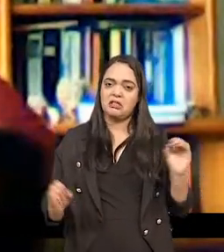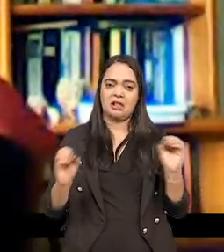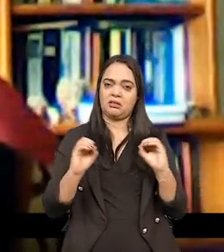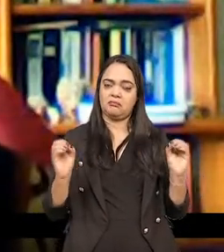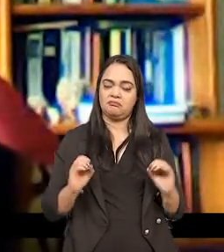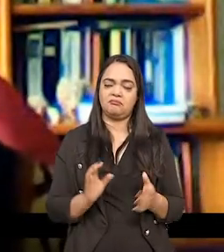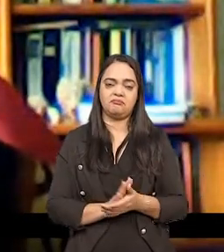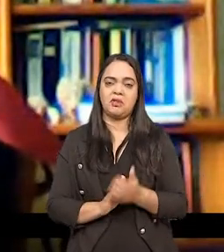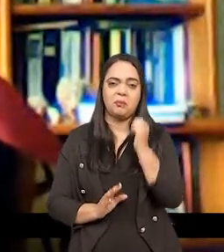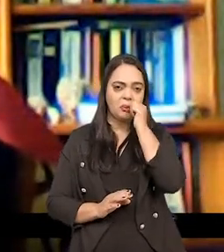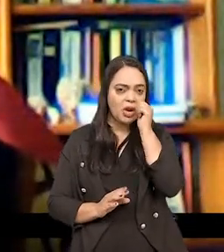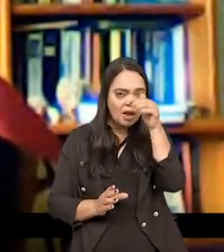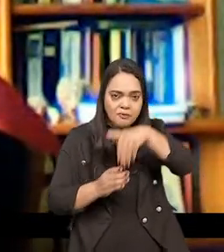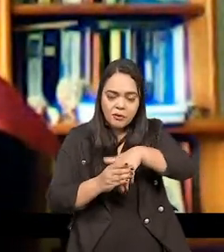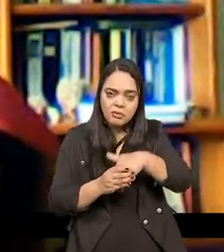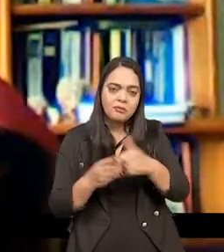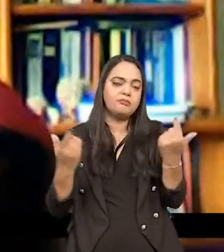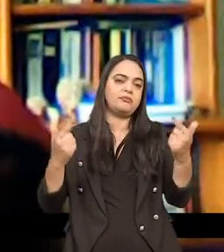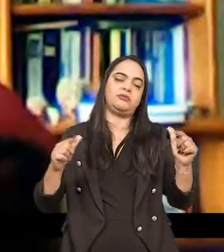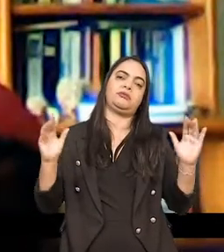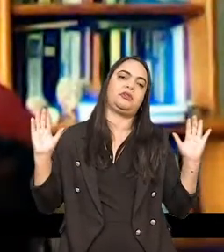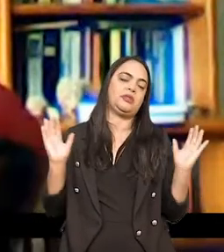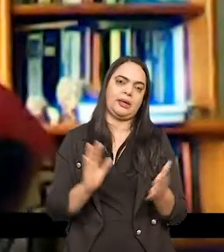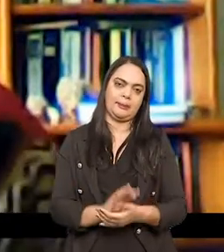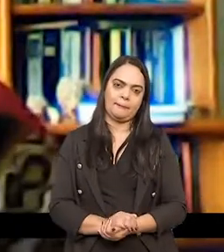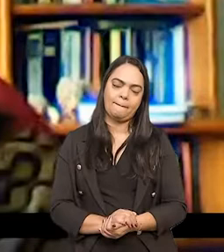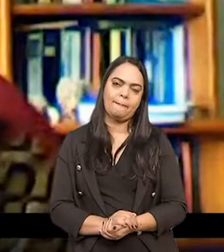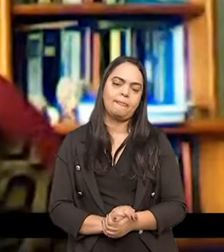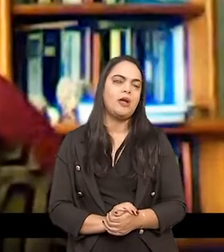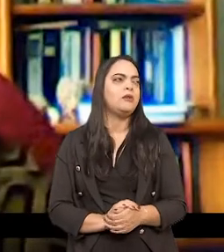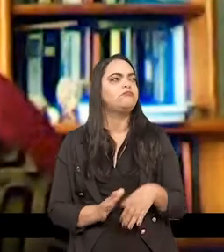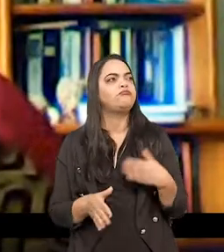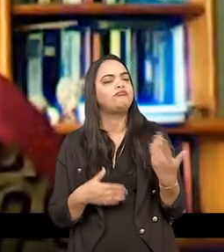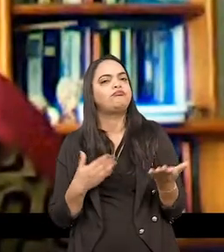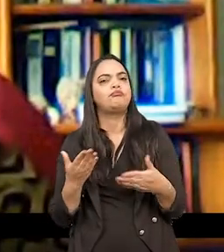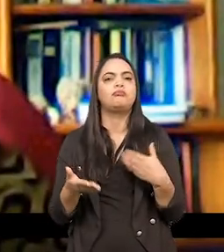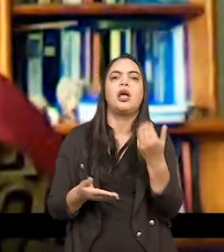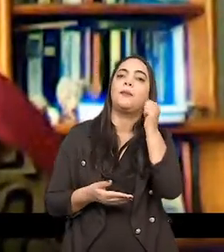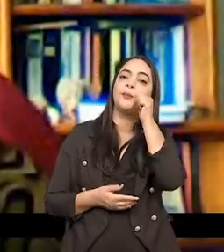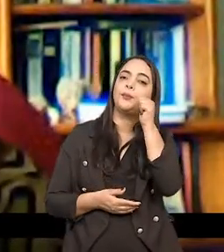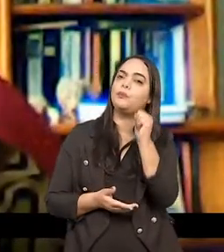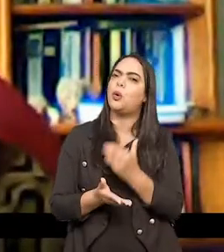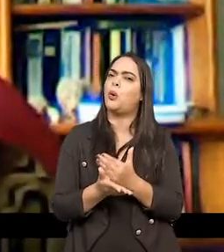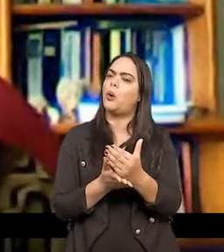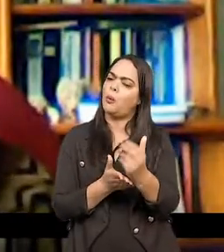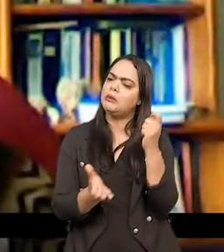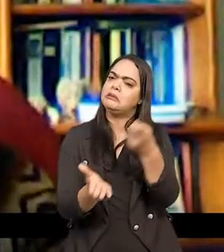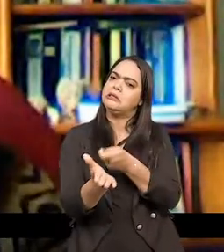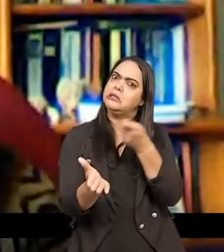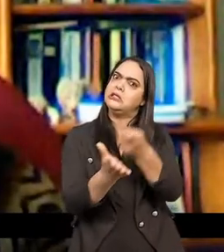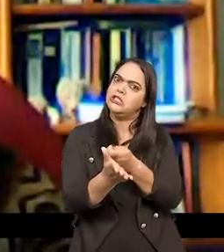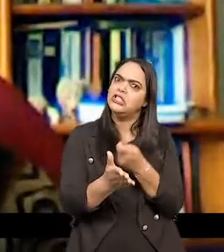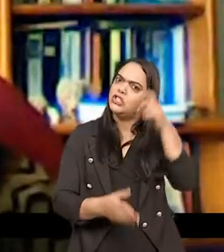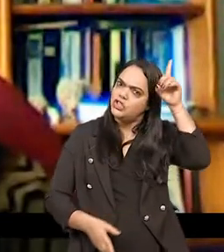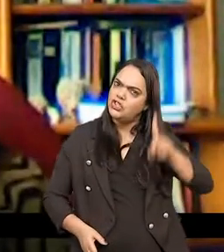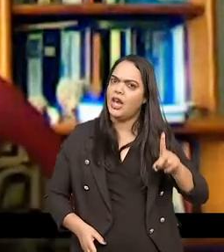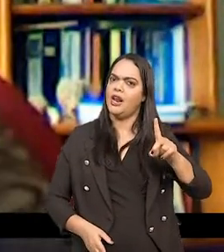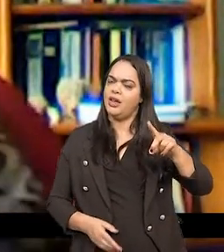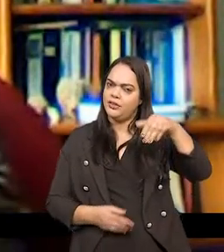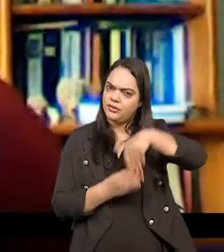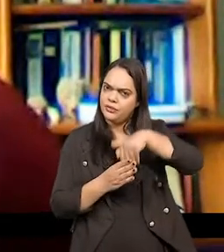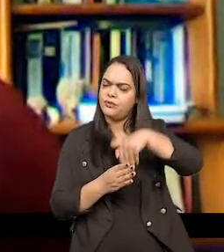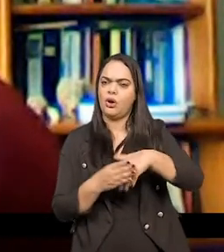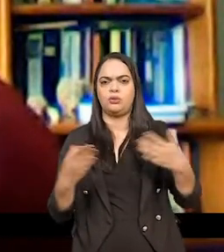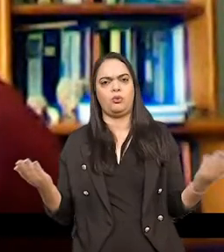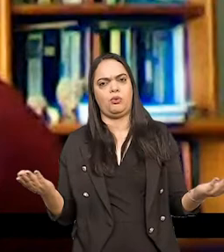para votar. Até que ela começa a reivindicar o voto. Não, esse voto universal para